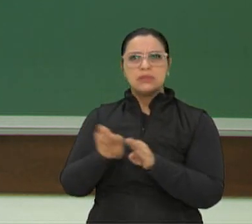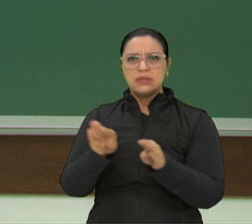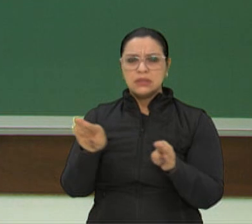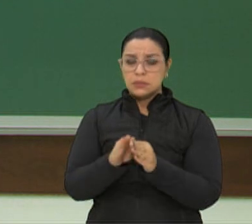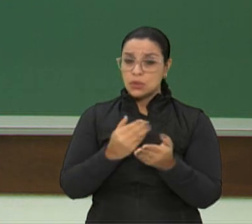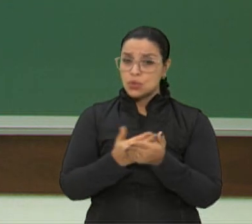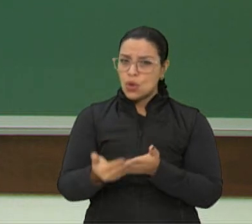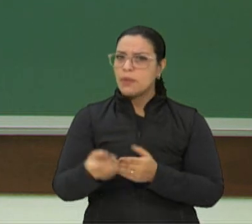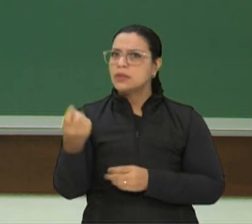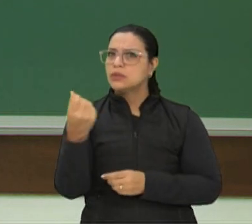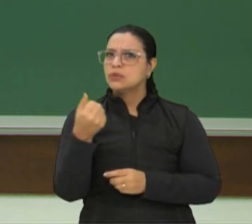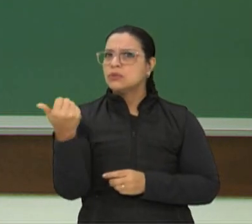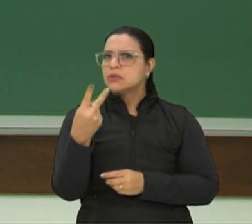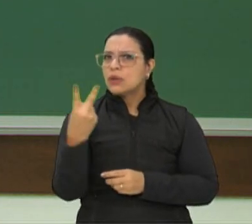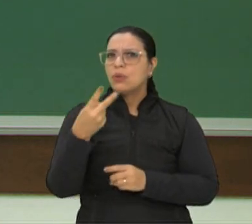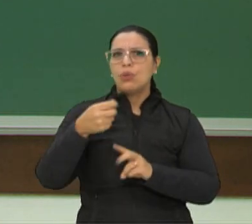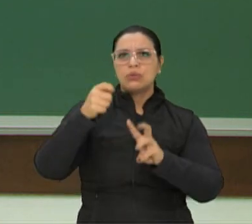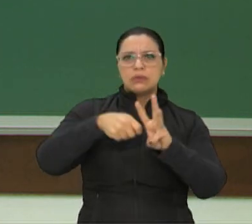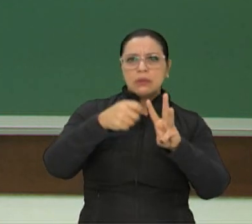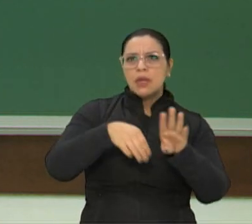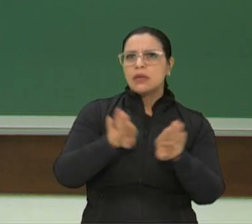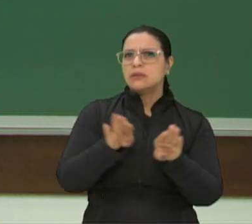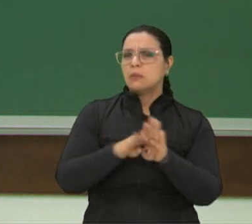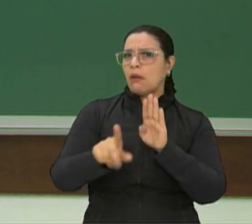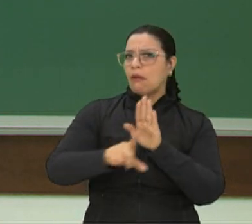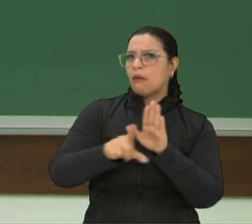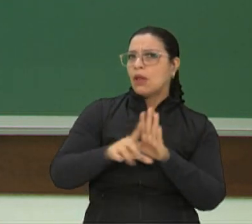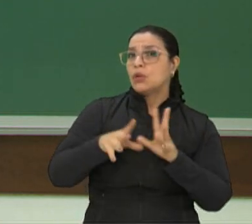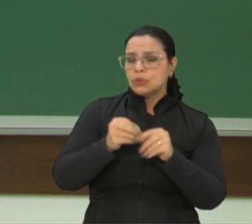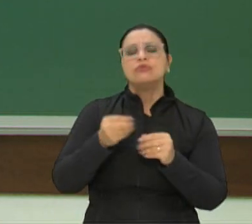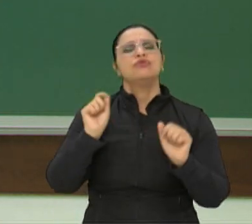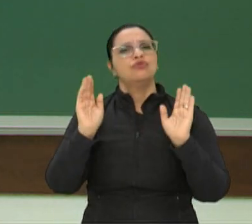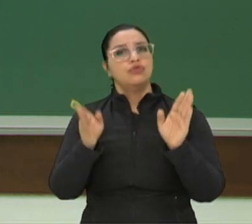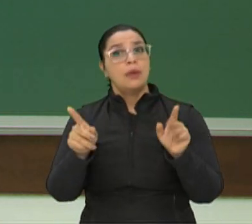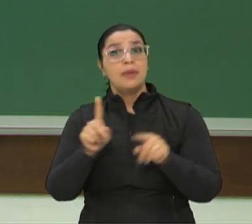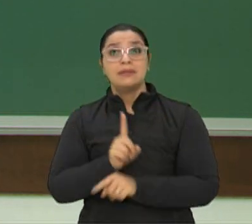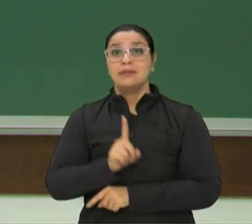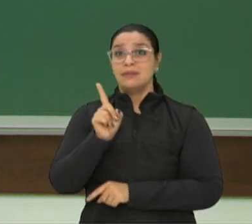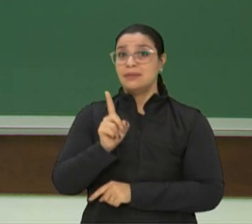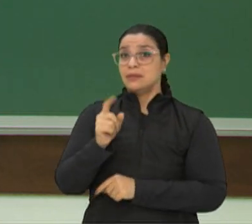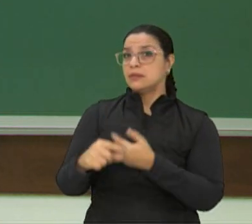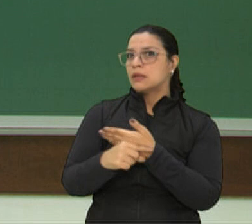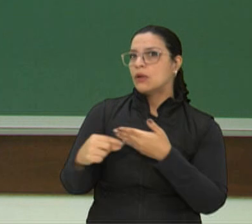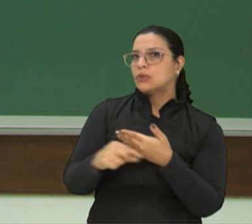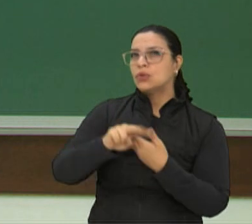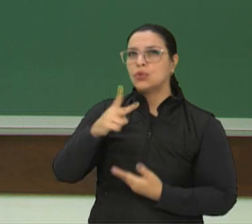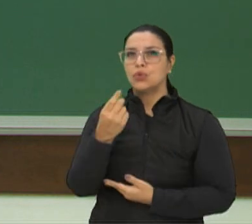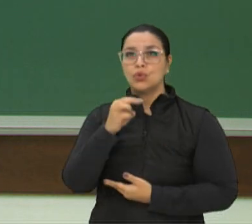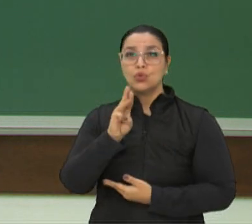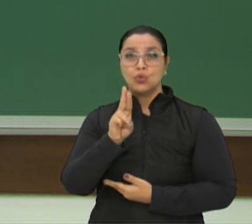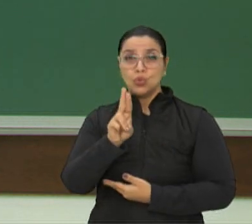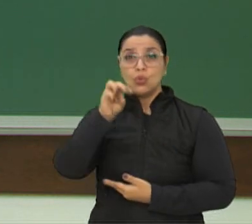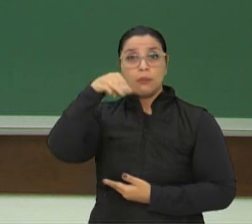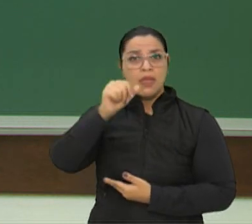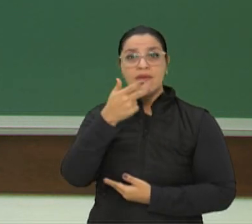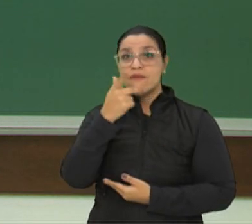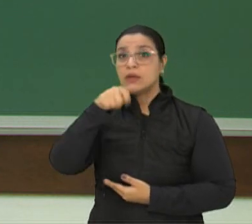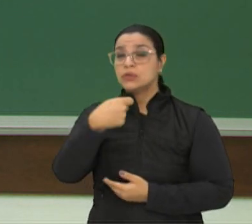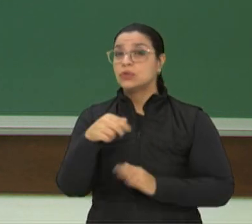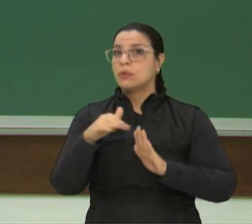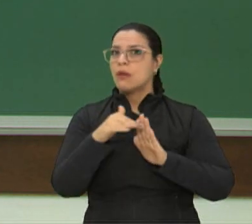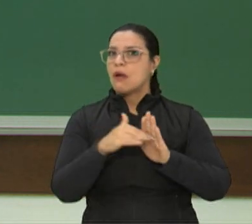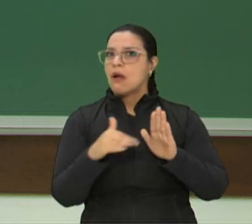começo do segundo trimestre aí a moral, lei e tudo mais. Sim, fizemos isso, só que o Hume ele dá uns princípios para a moral um